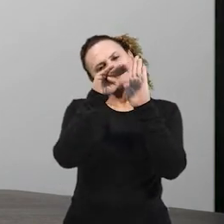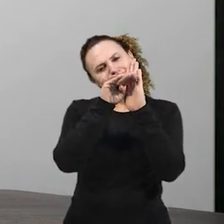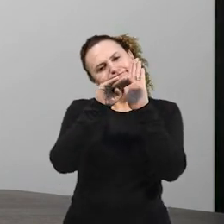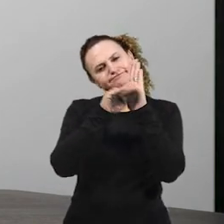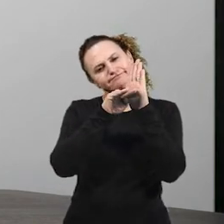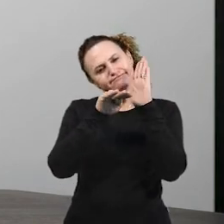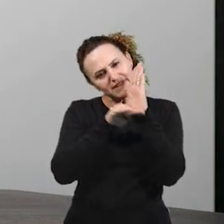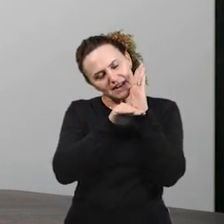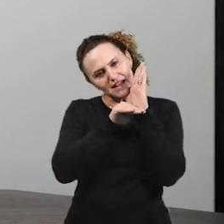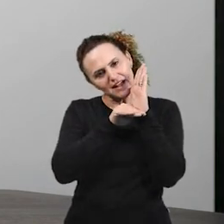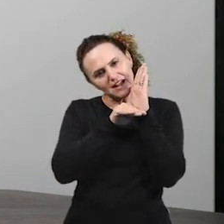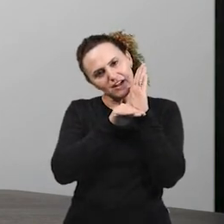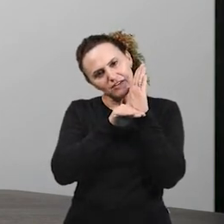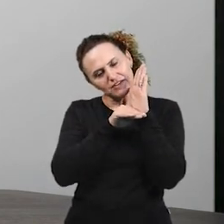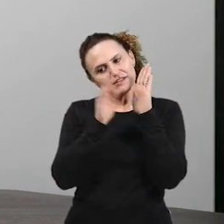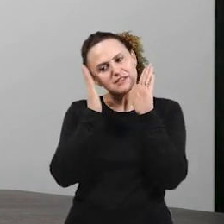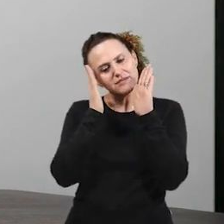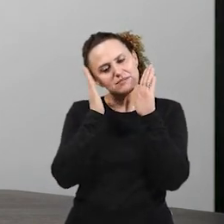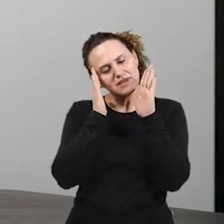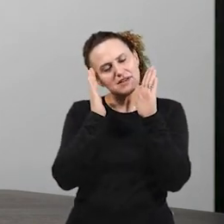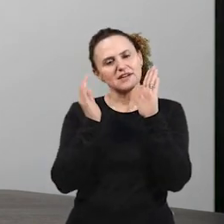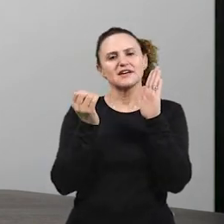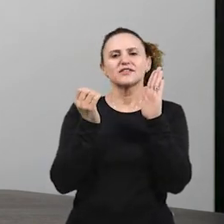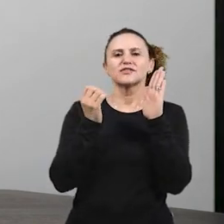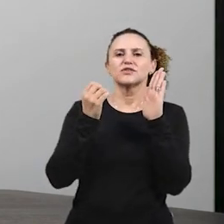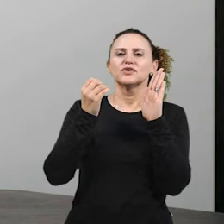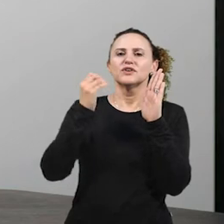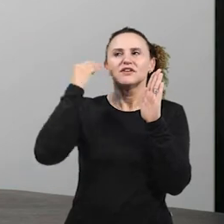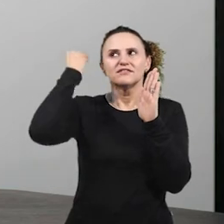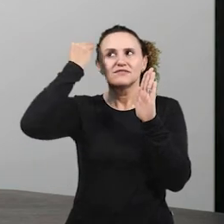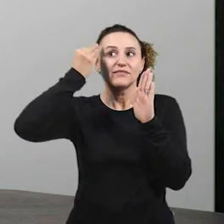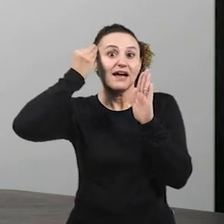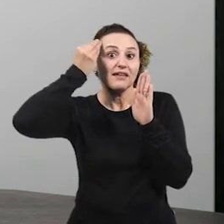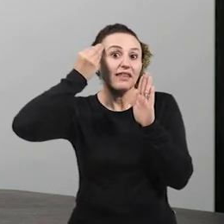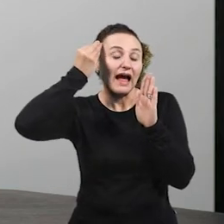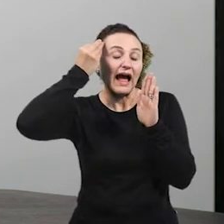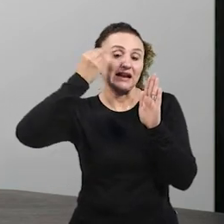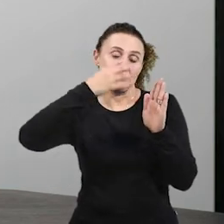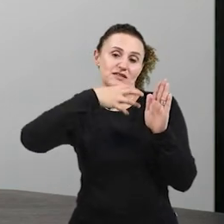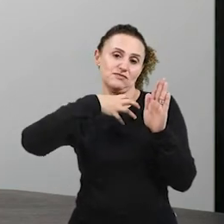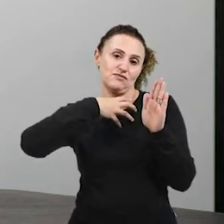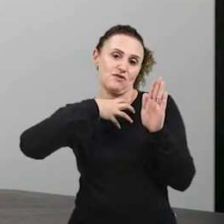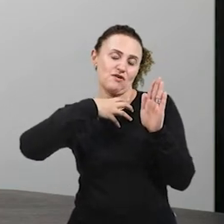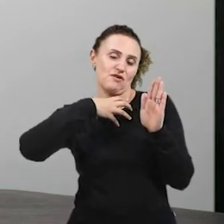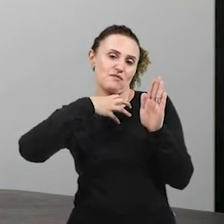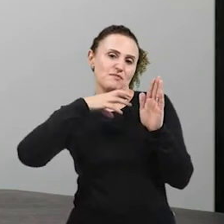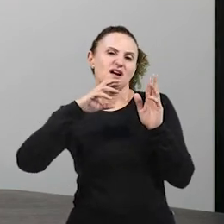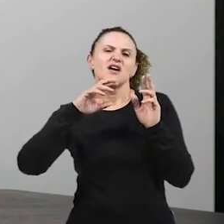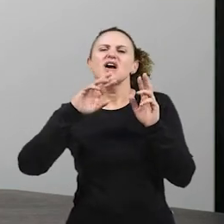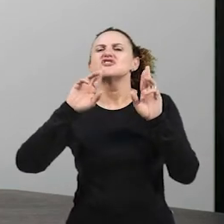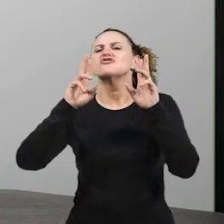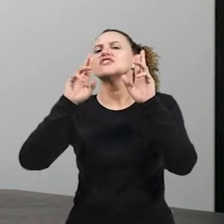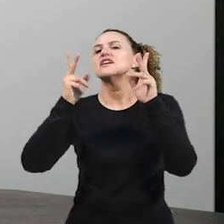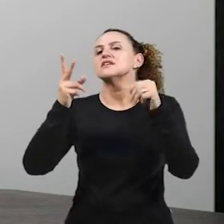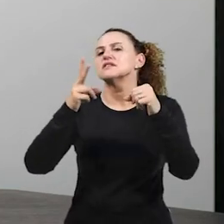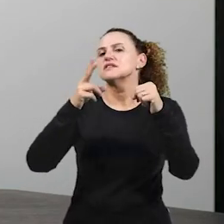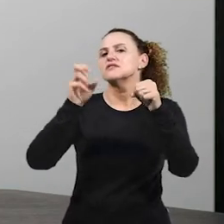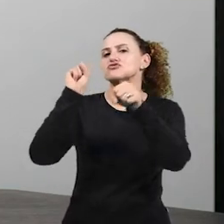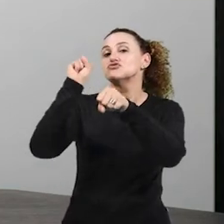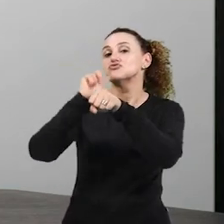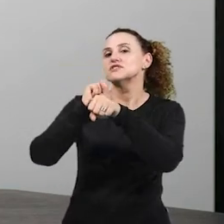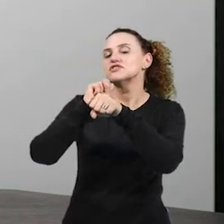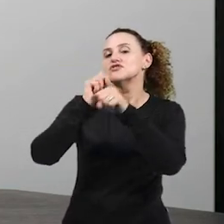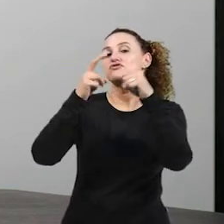como analisando as formas como elas são formadas O que diferencia um substantivo de um verbo